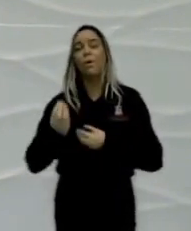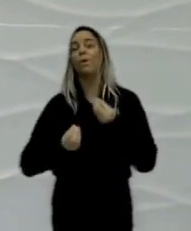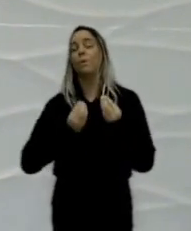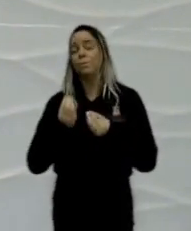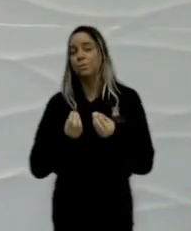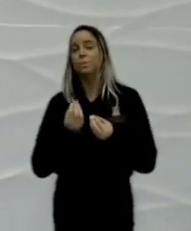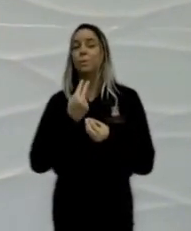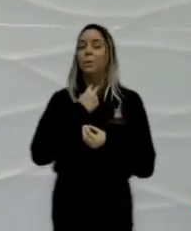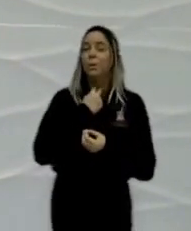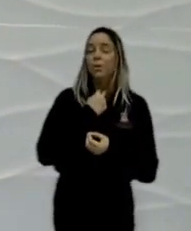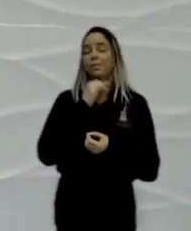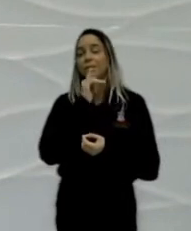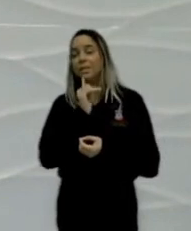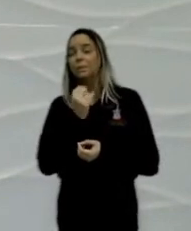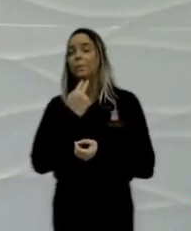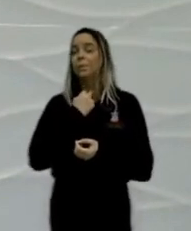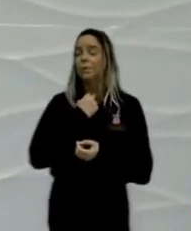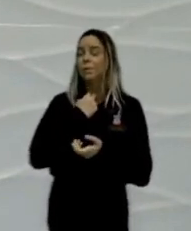a gente não pode.